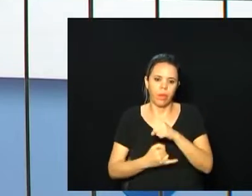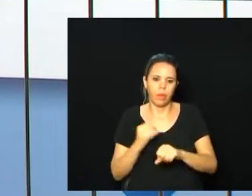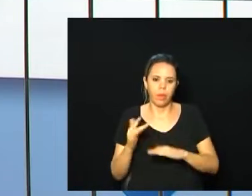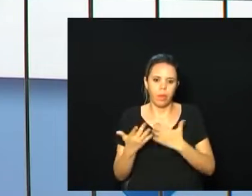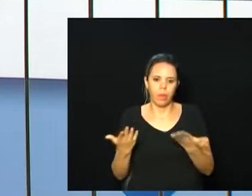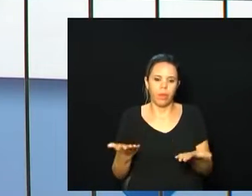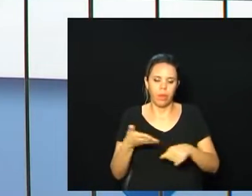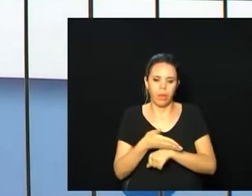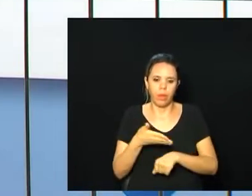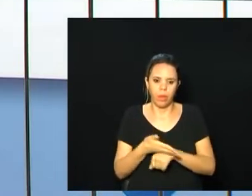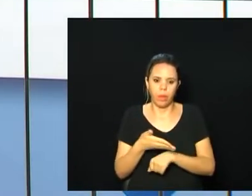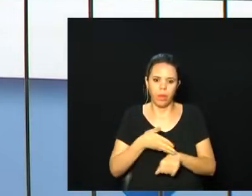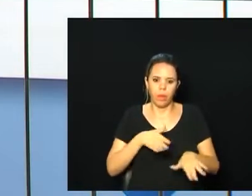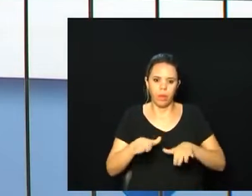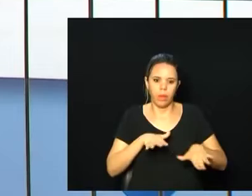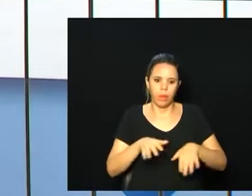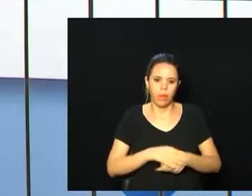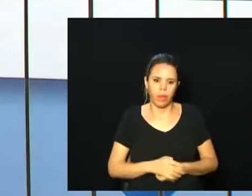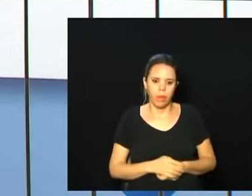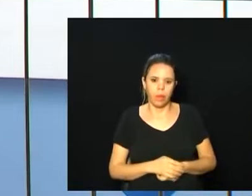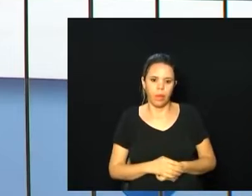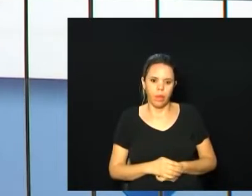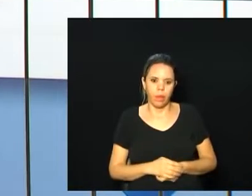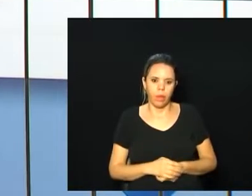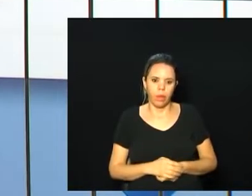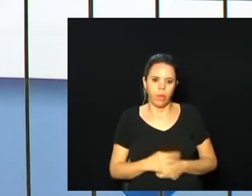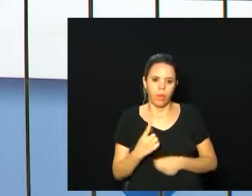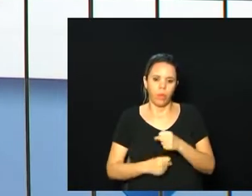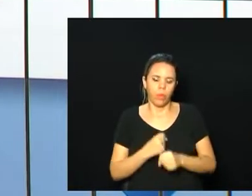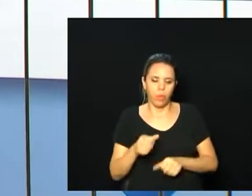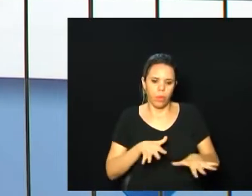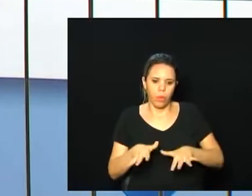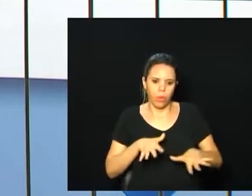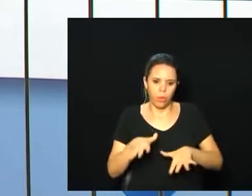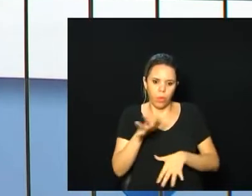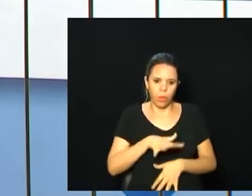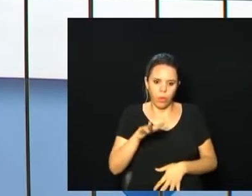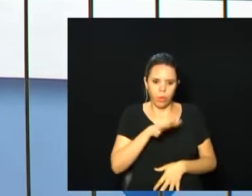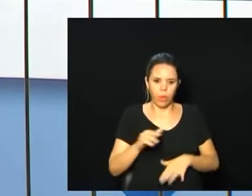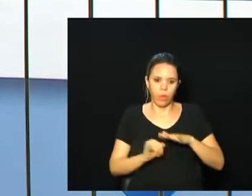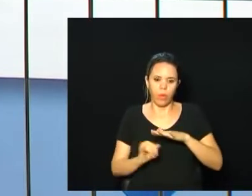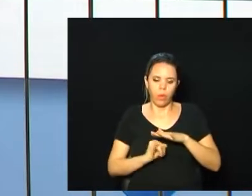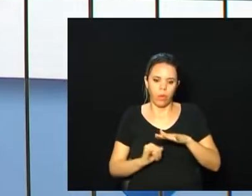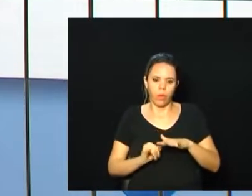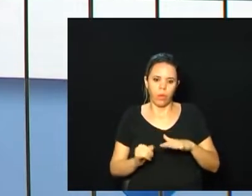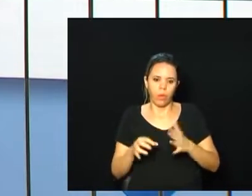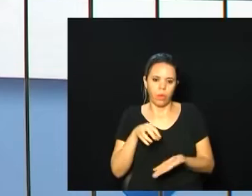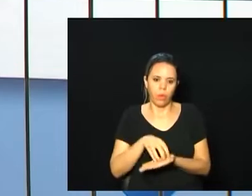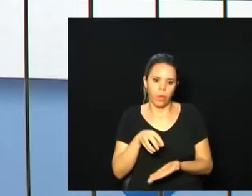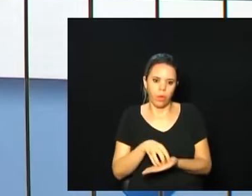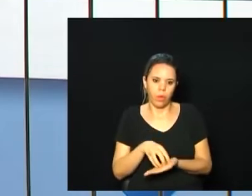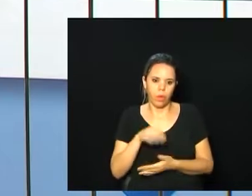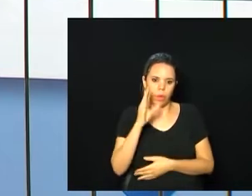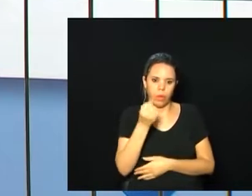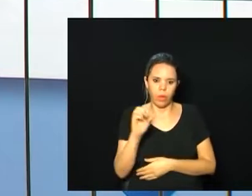e participar desse movimento aí que uma vez por ano mobiliza instituições do terceiro setor de mais